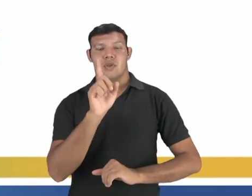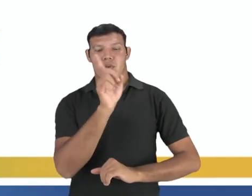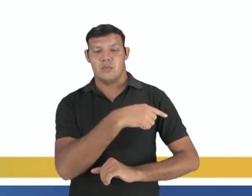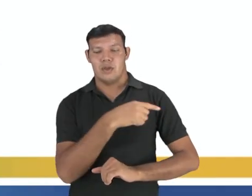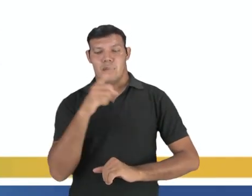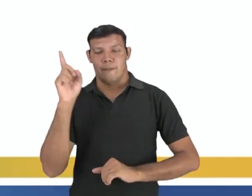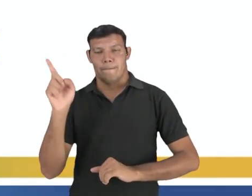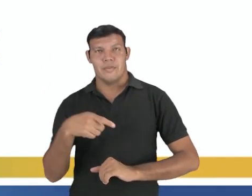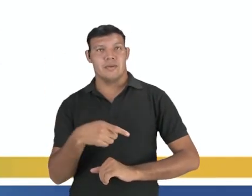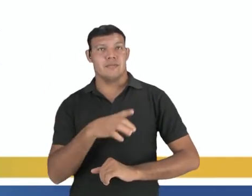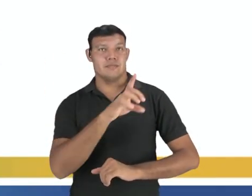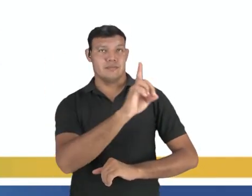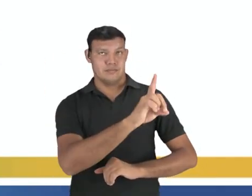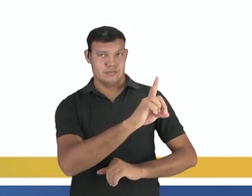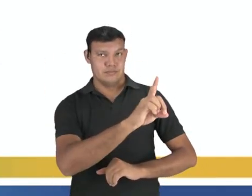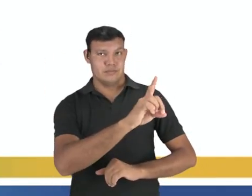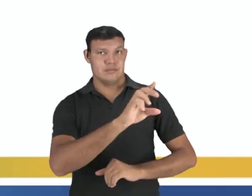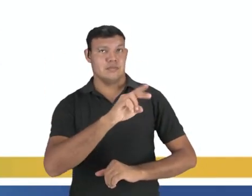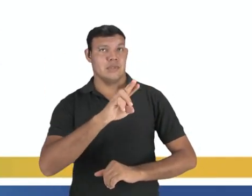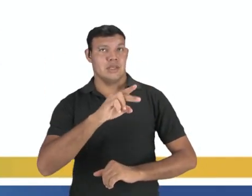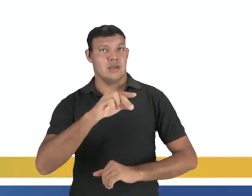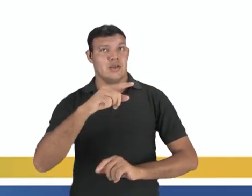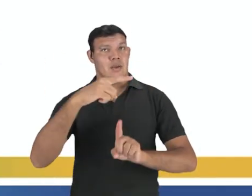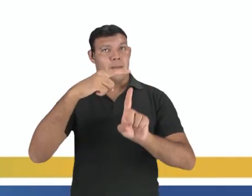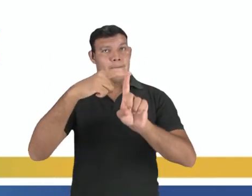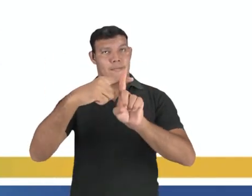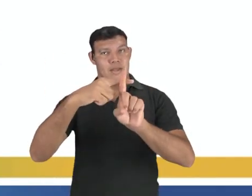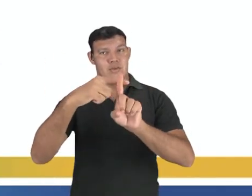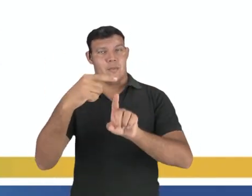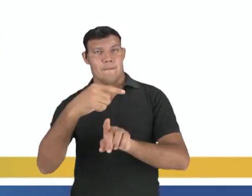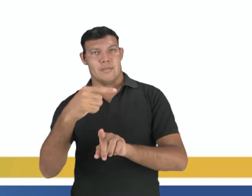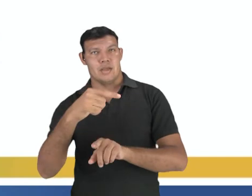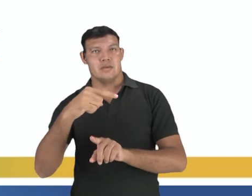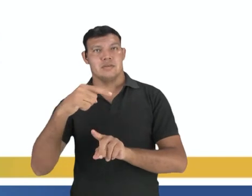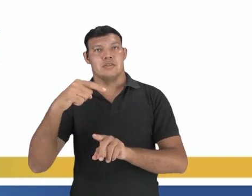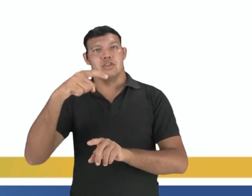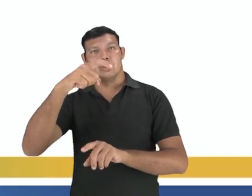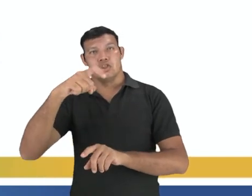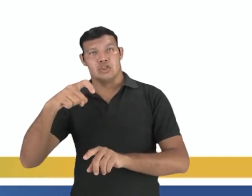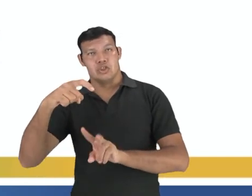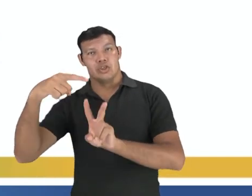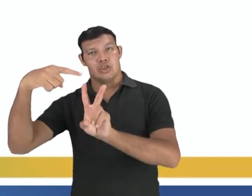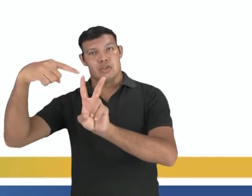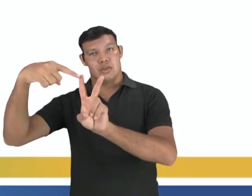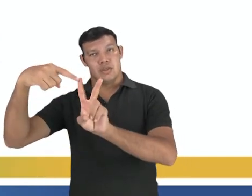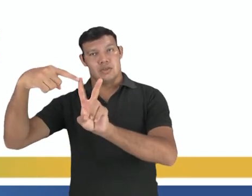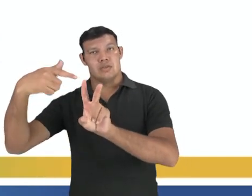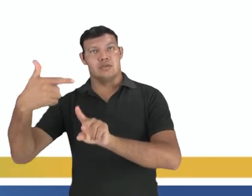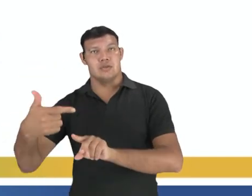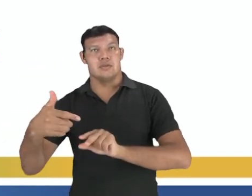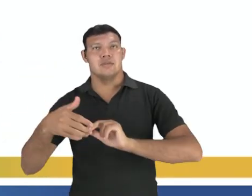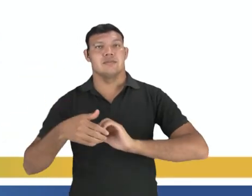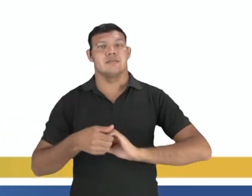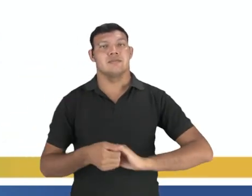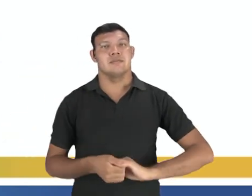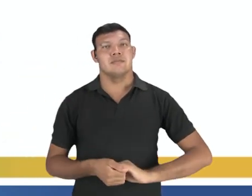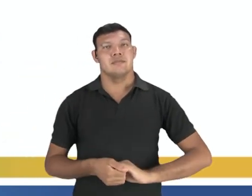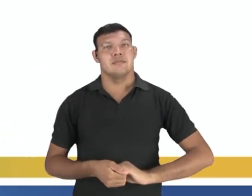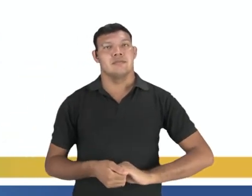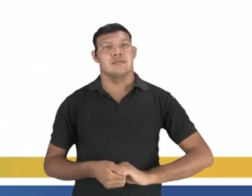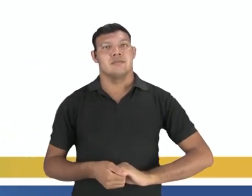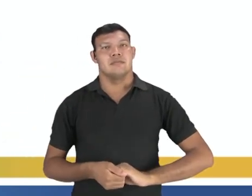de ambas as partes, vai ficar D é igual a mais ou menos x raiz de